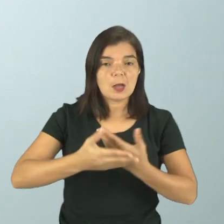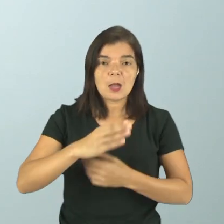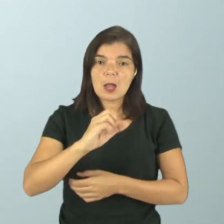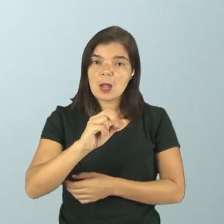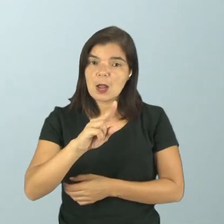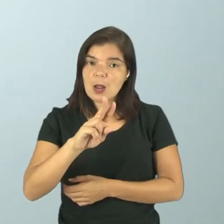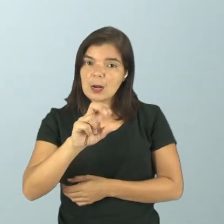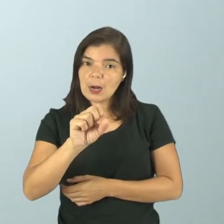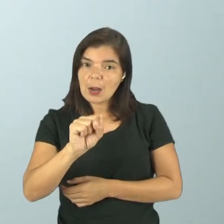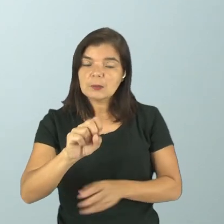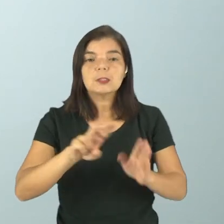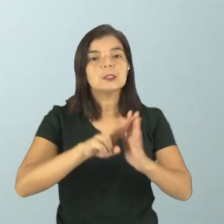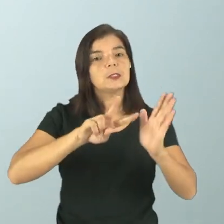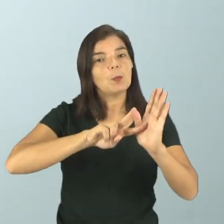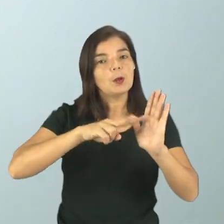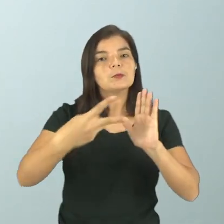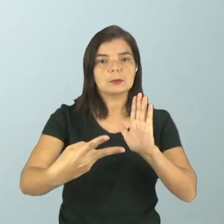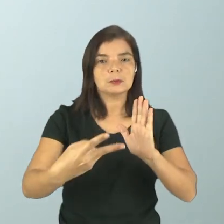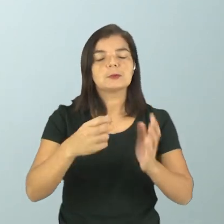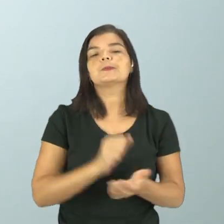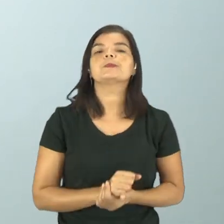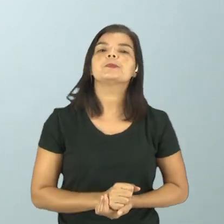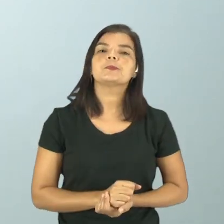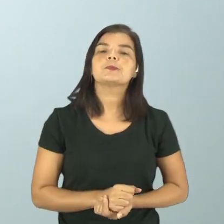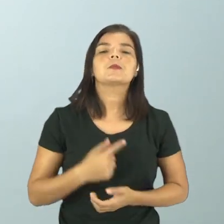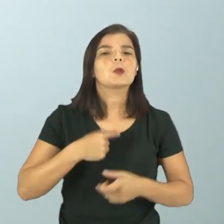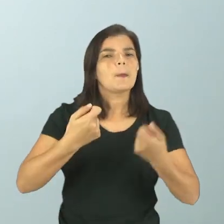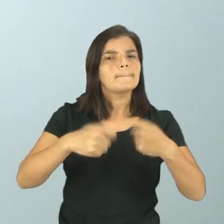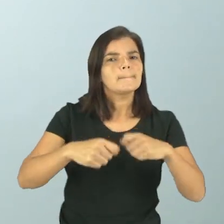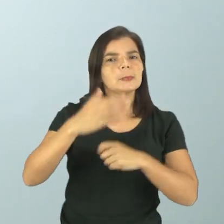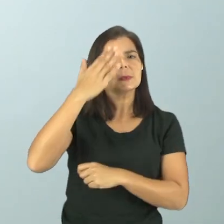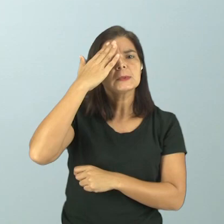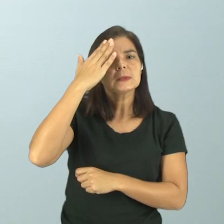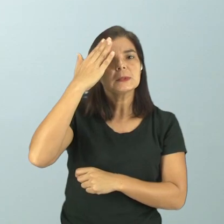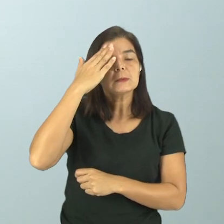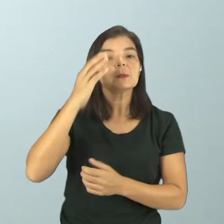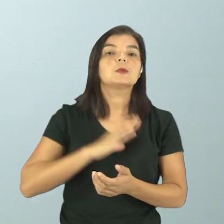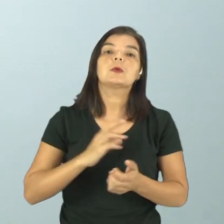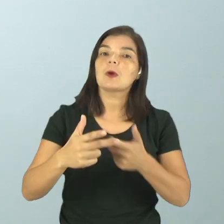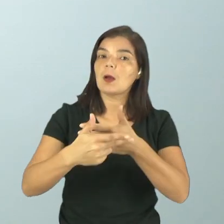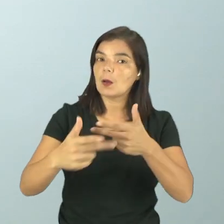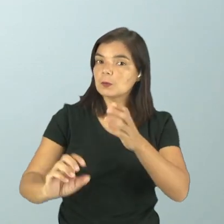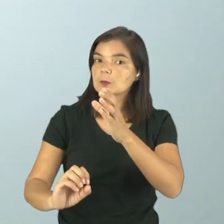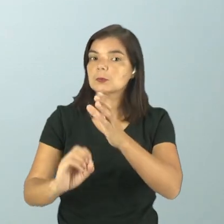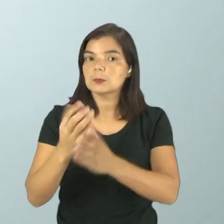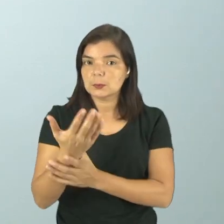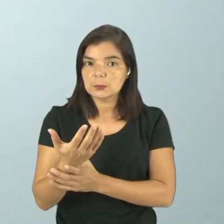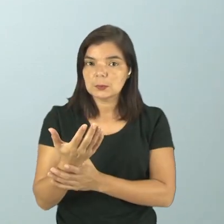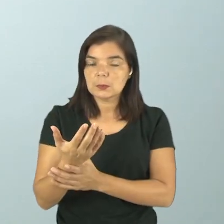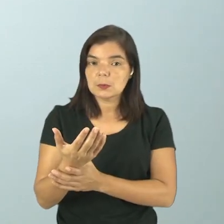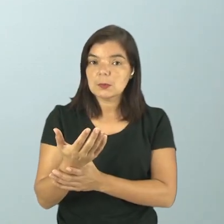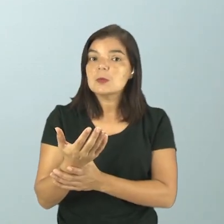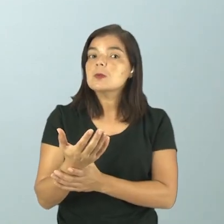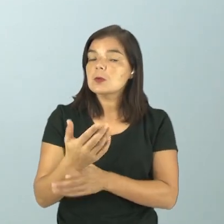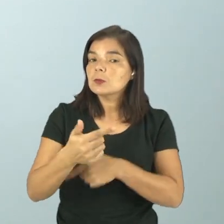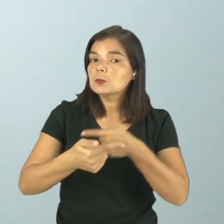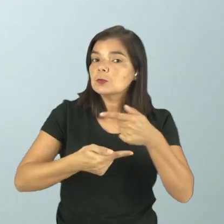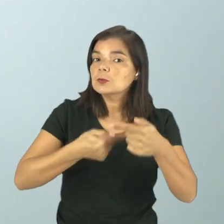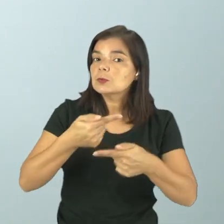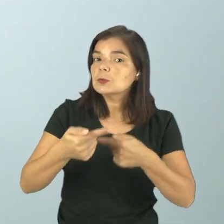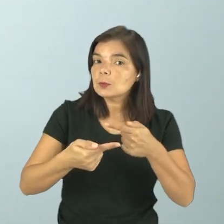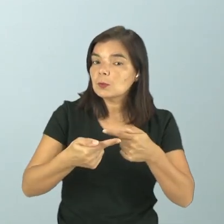e consequência? Vamos lá. Bom, eu preciso entender que algo aconteceu e esse algo gerou